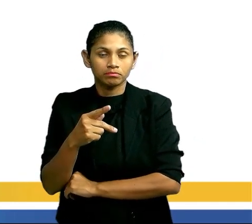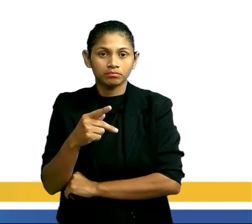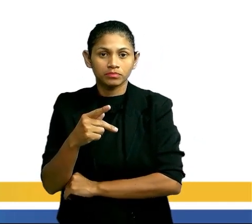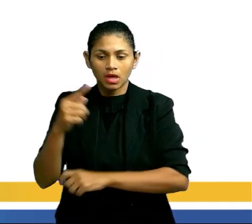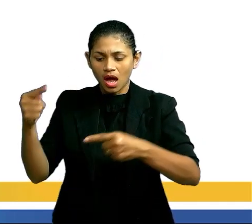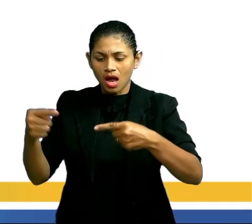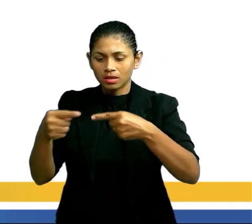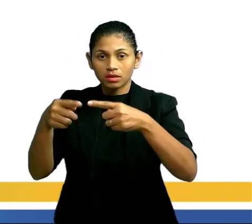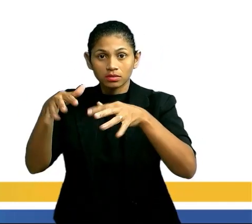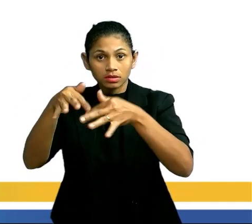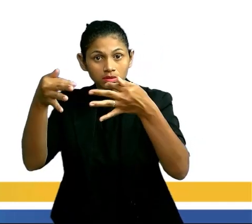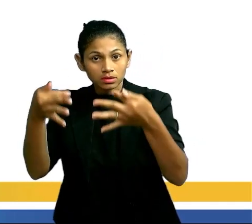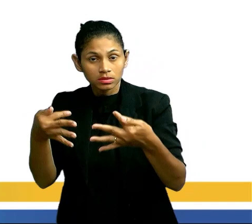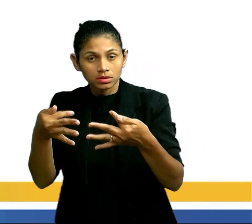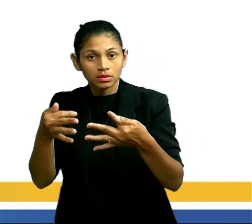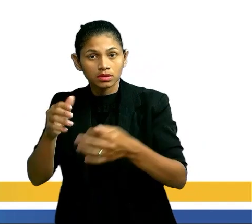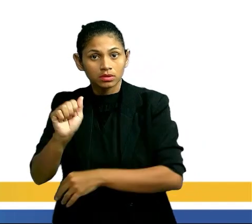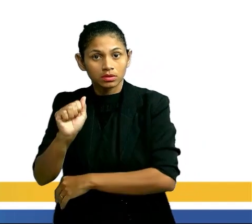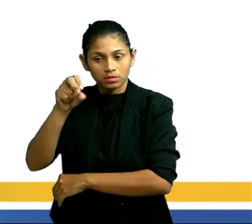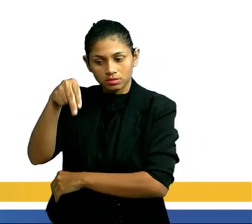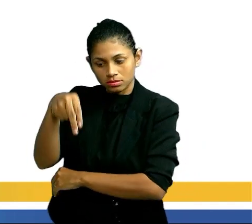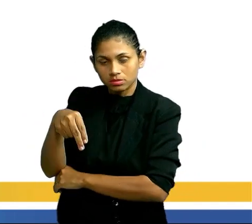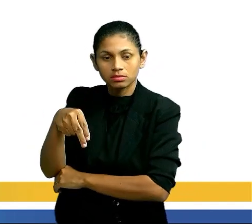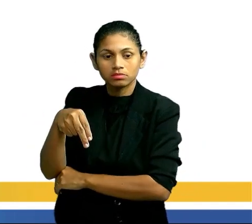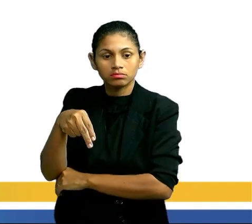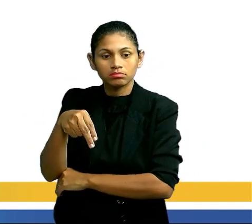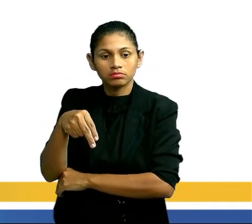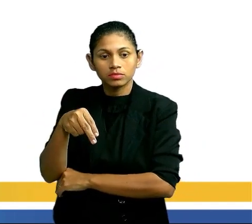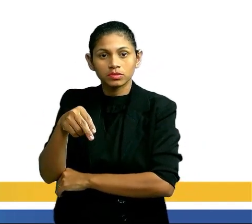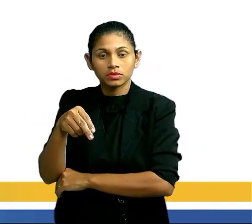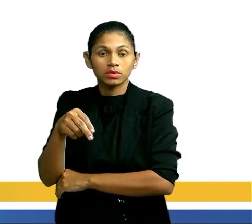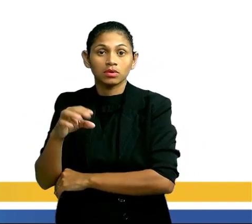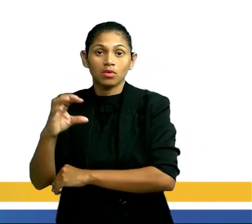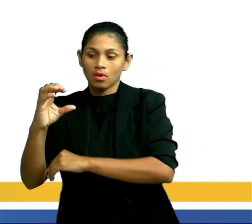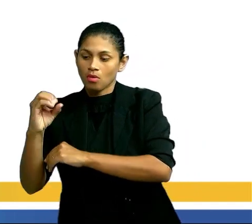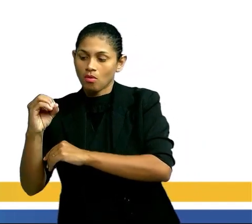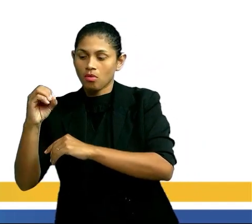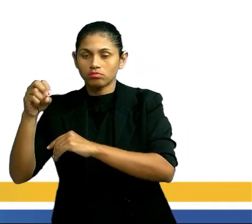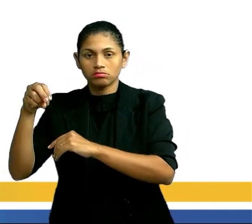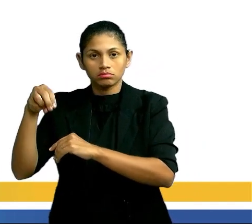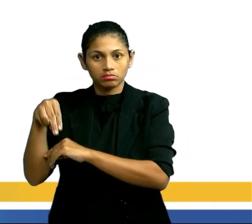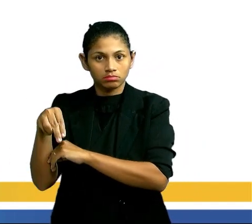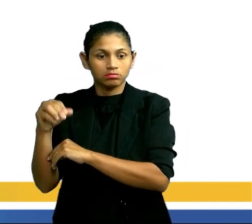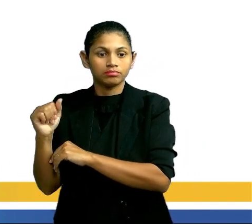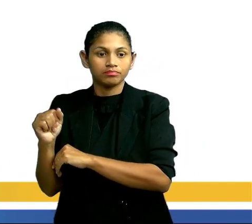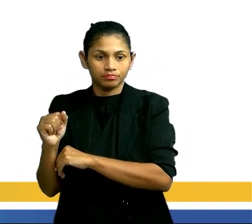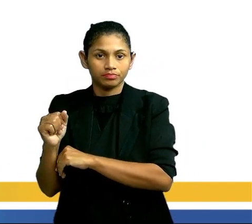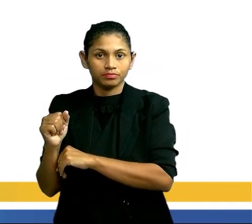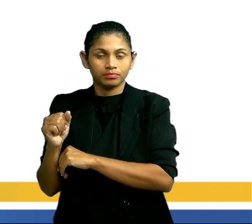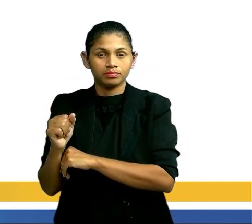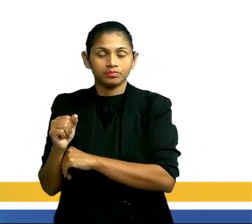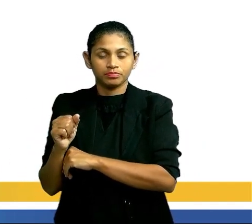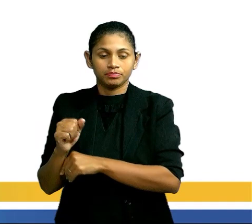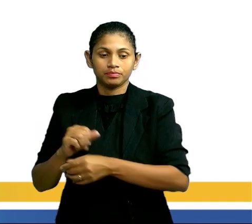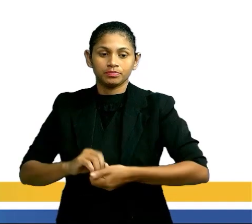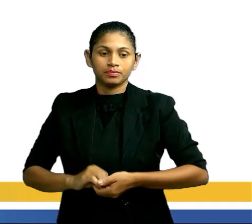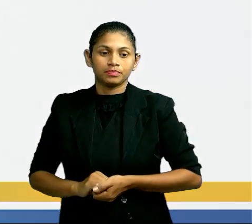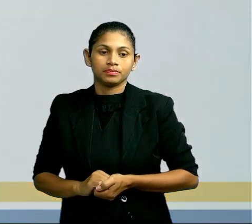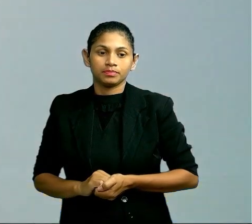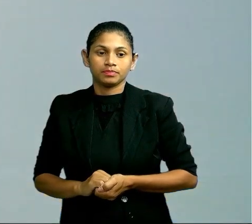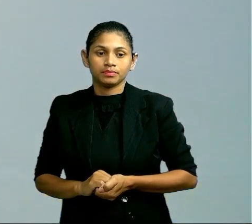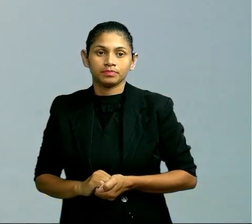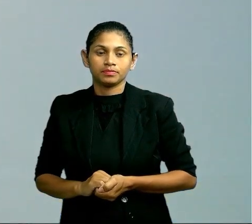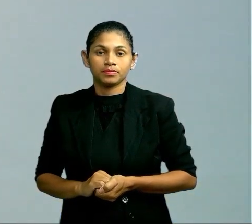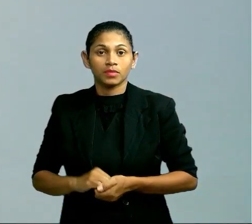então o infixo é an. E como se trata de uma cetona, a terminação é ona, então nós vamos ter uma propanona.